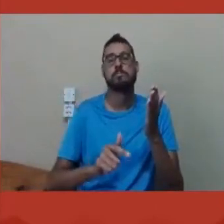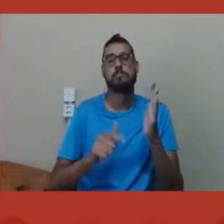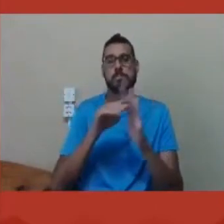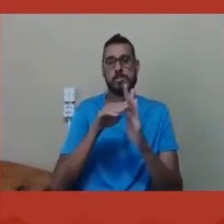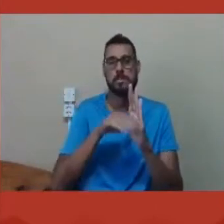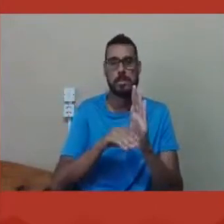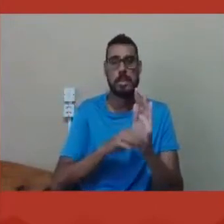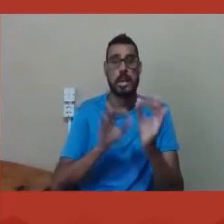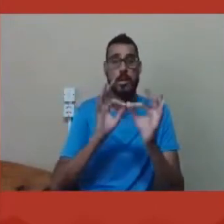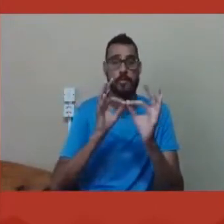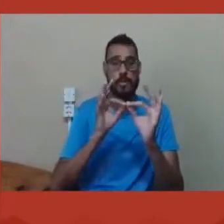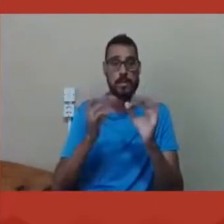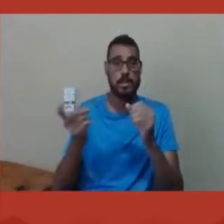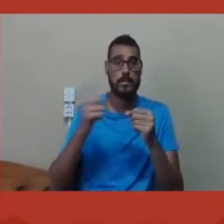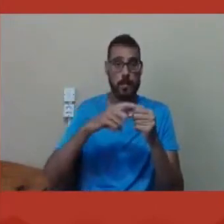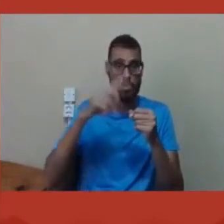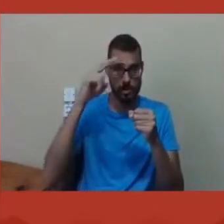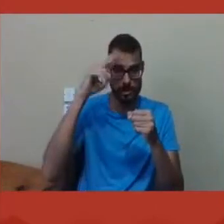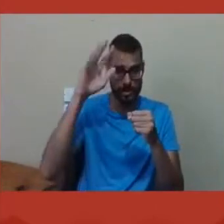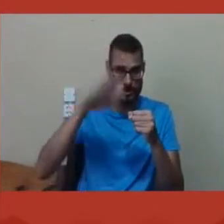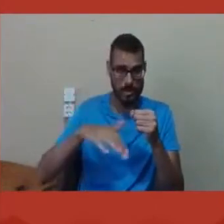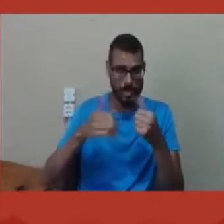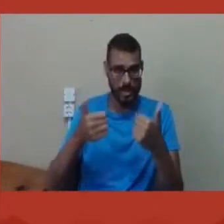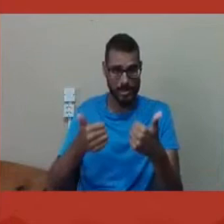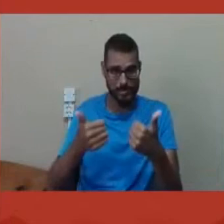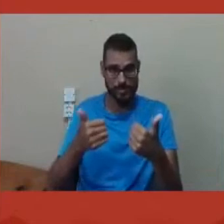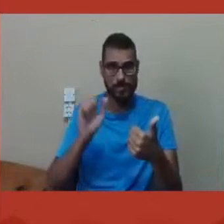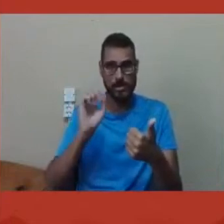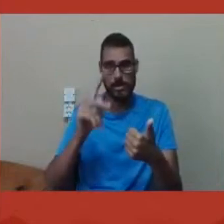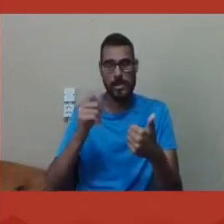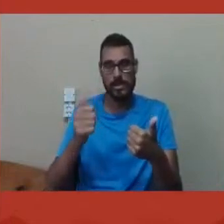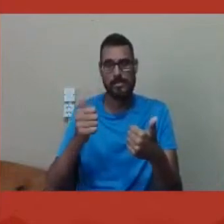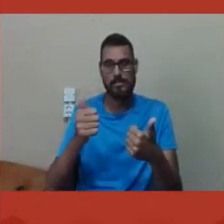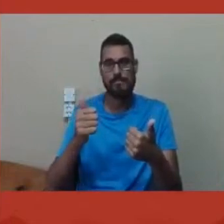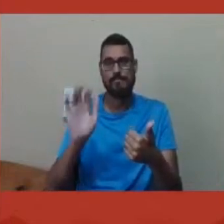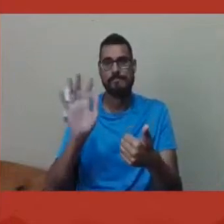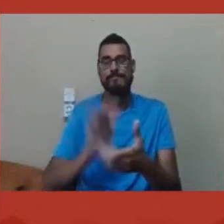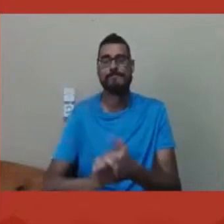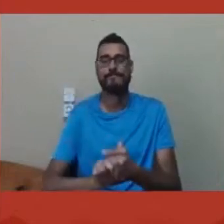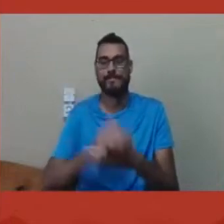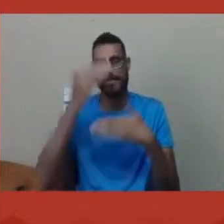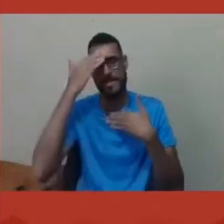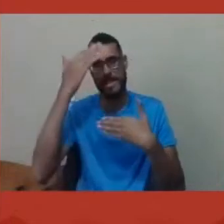oficina volta na segunda-feira à tarde. Beleza? Show! Valeu, gente!